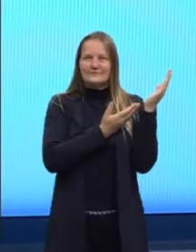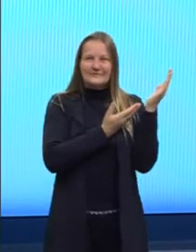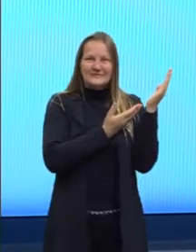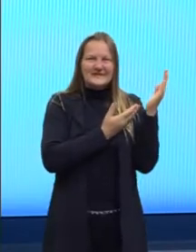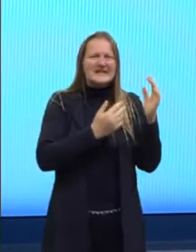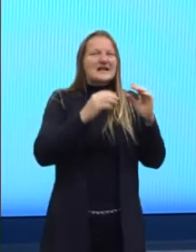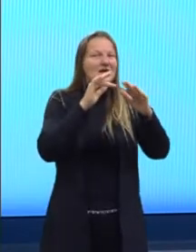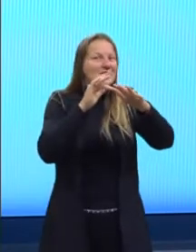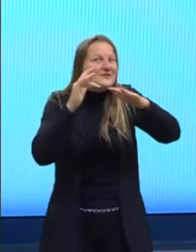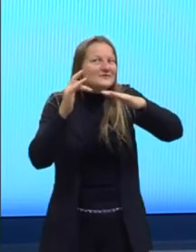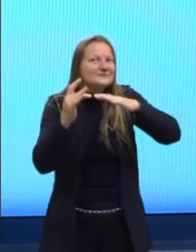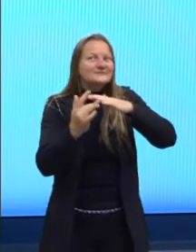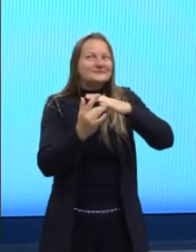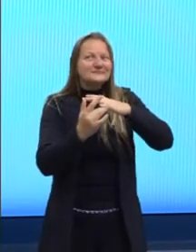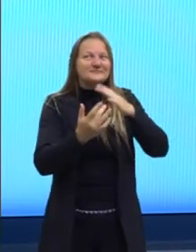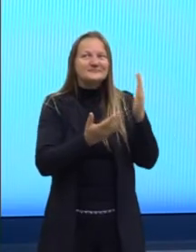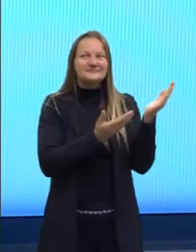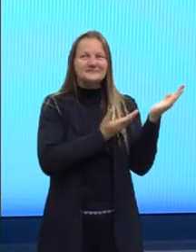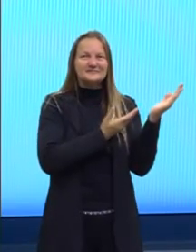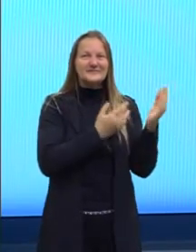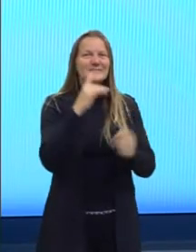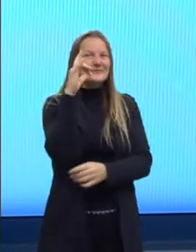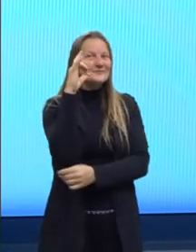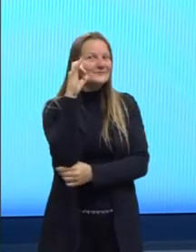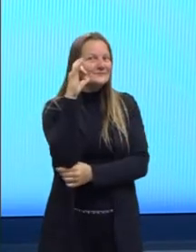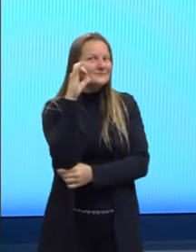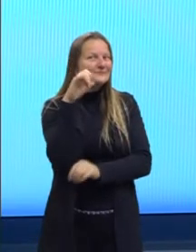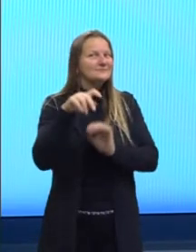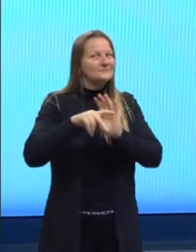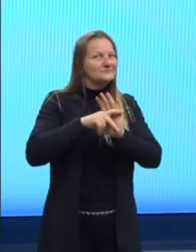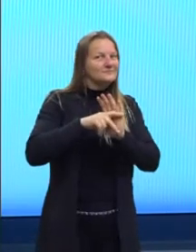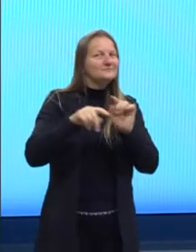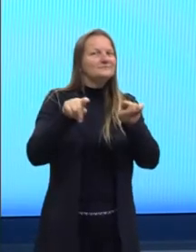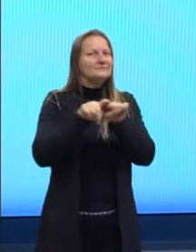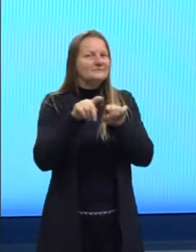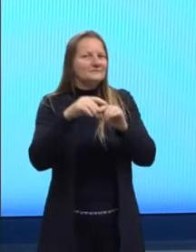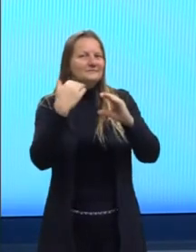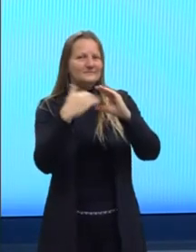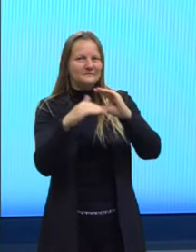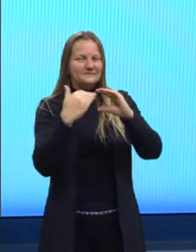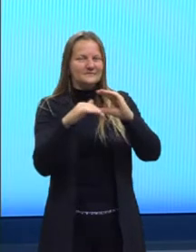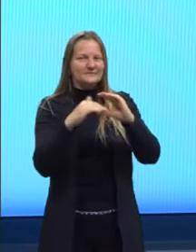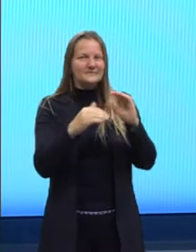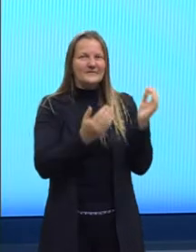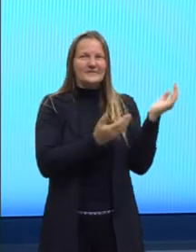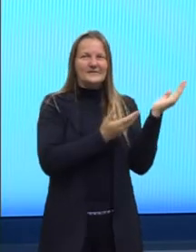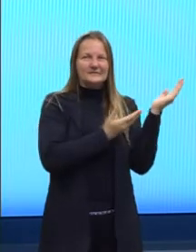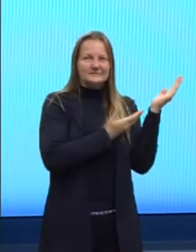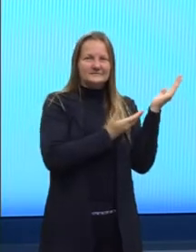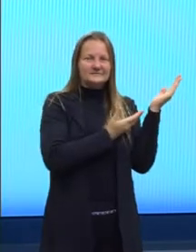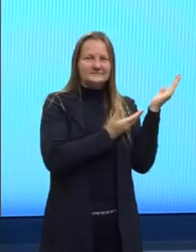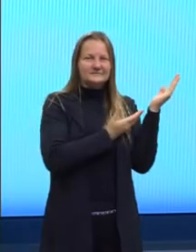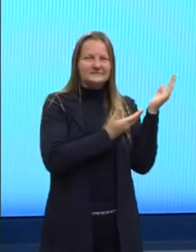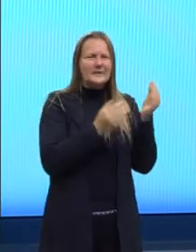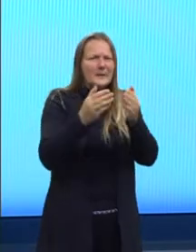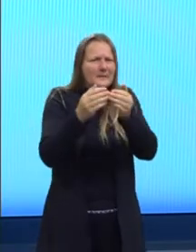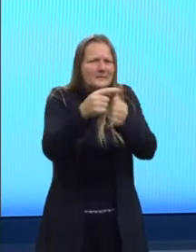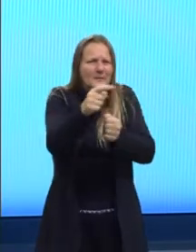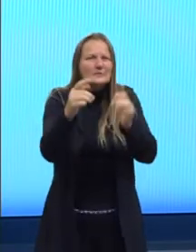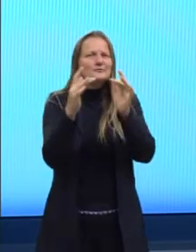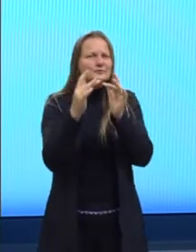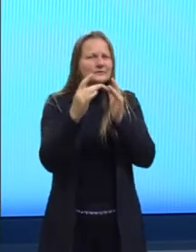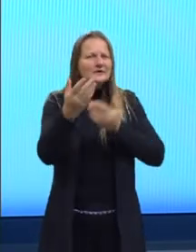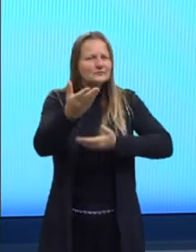as minhas redes sociais vocês têm aqui o meu Instagram e também o meu e-mail educar peço que vocês entram em